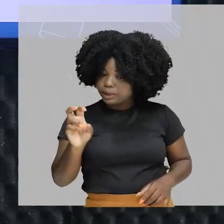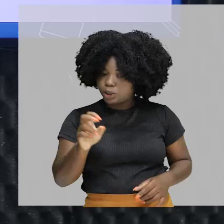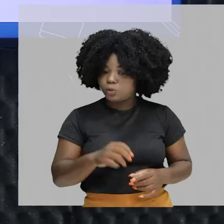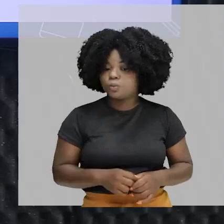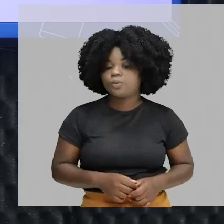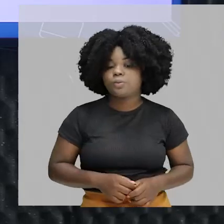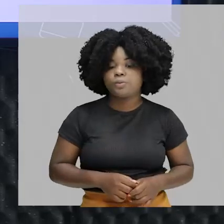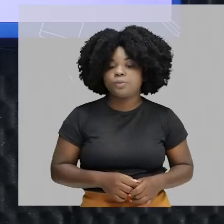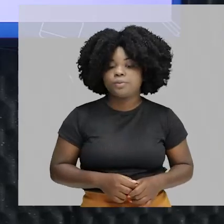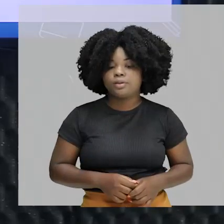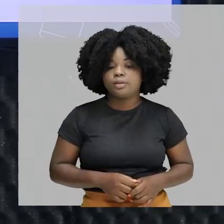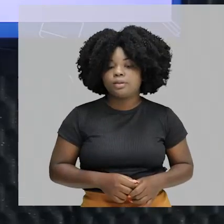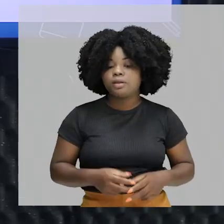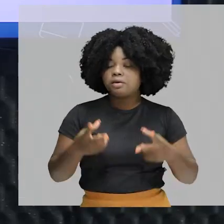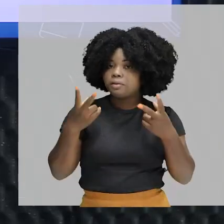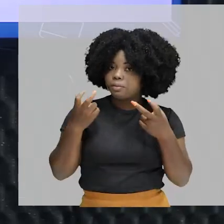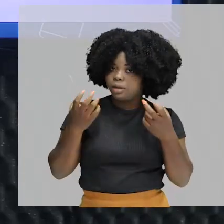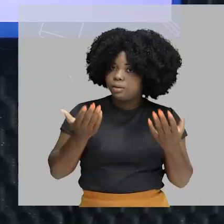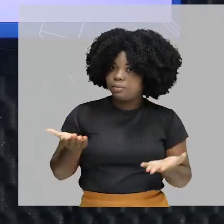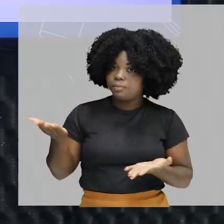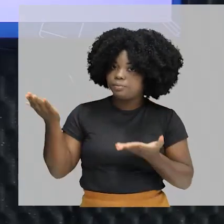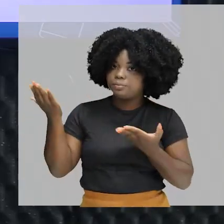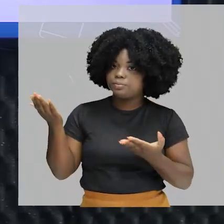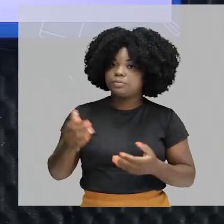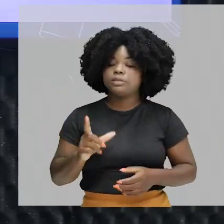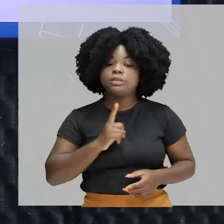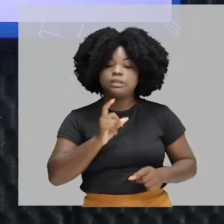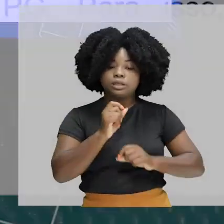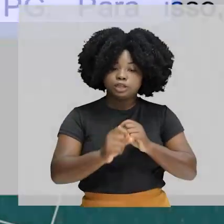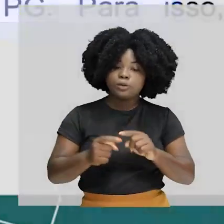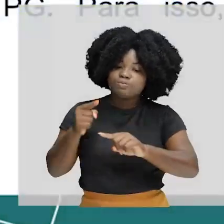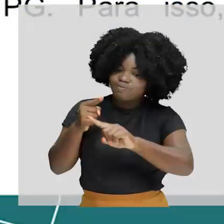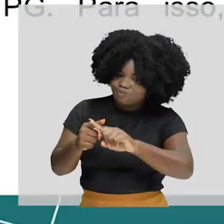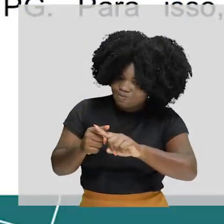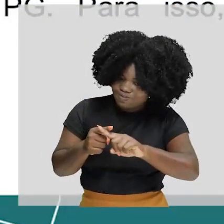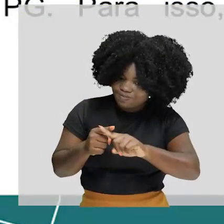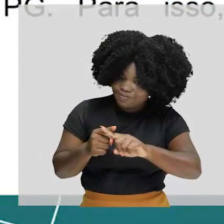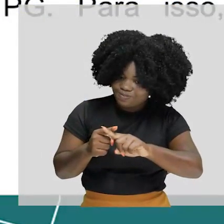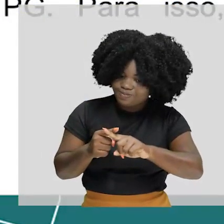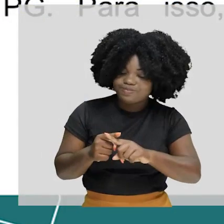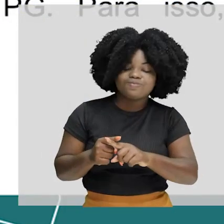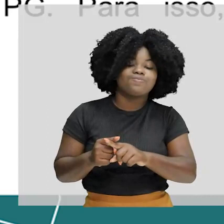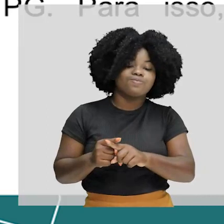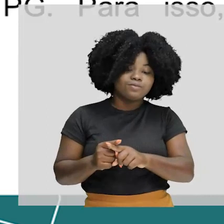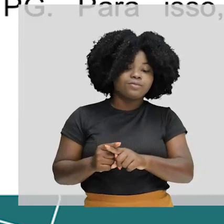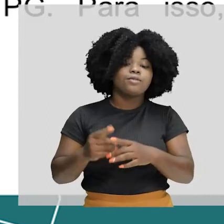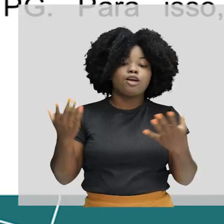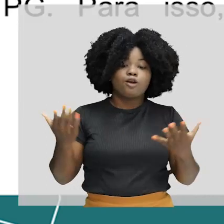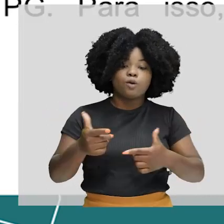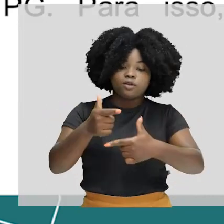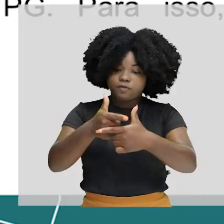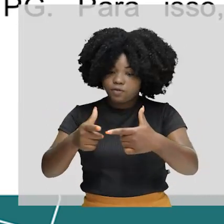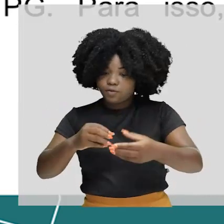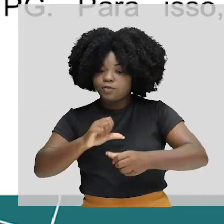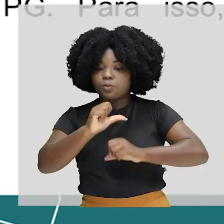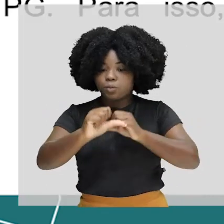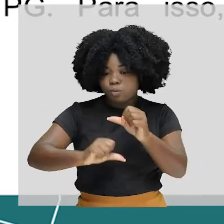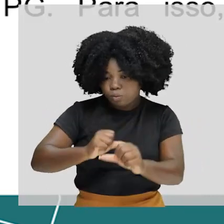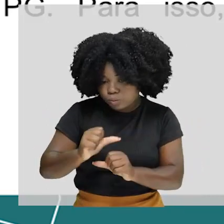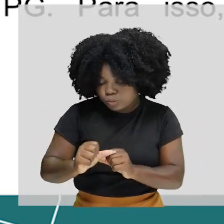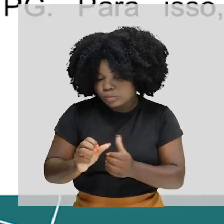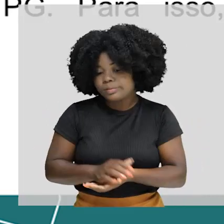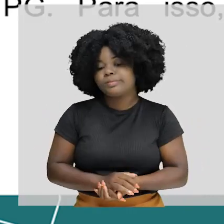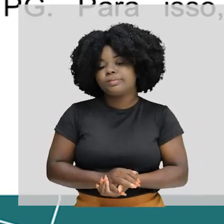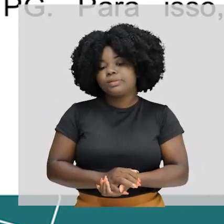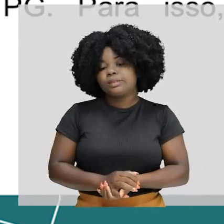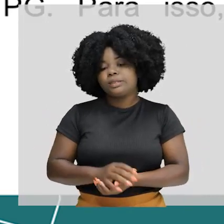potência. Gente, olha bem para cá, ó, tem um produto. Então, eu vou fazer a divisão. E a divisão é